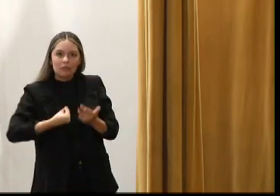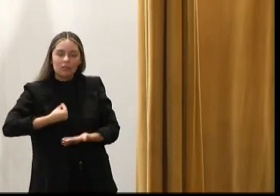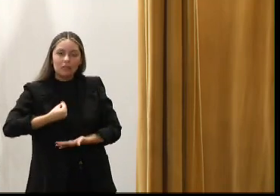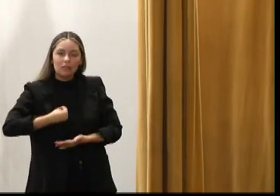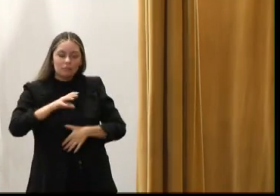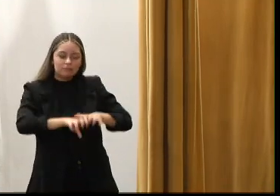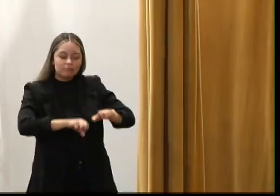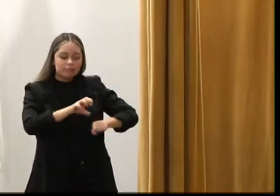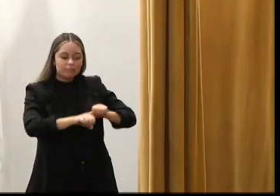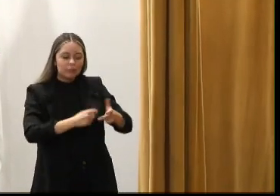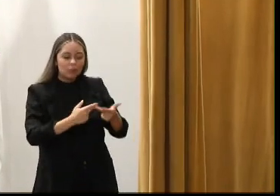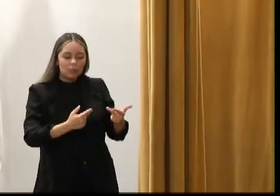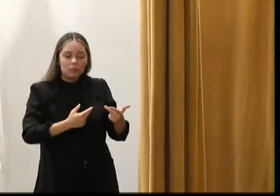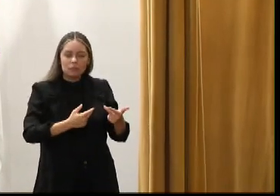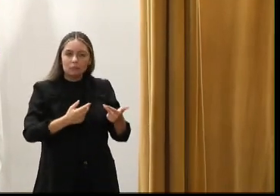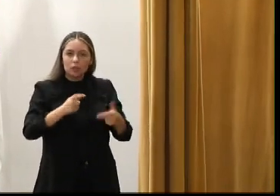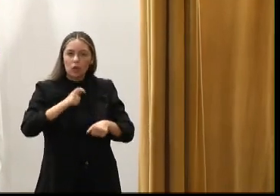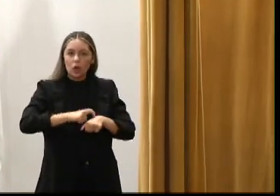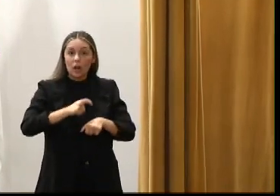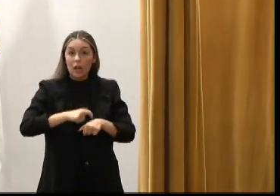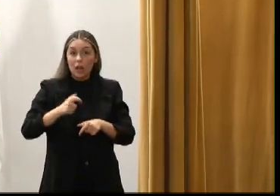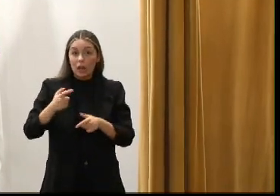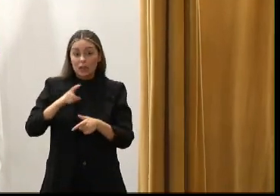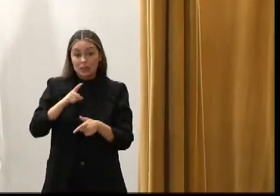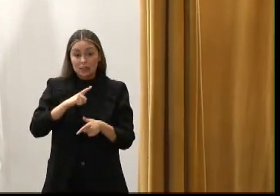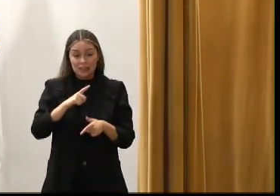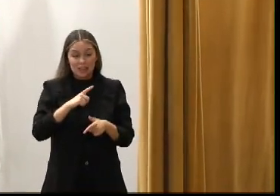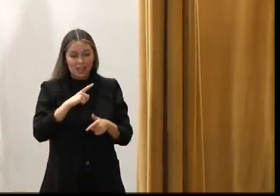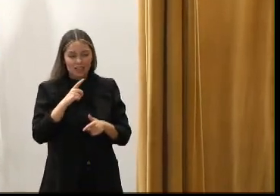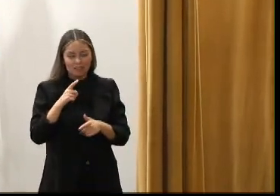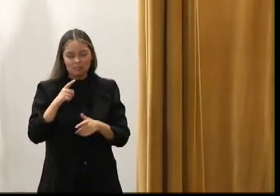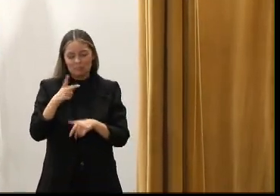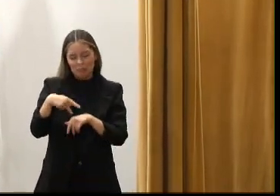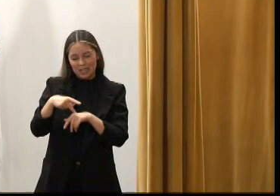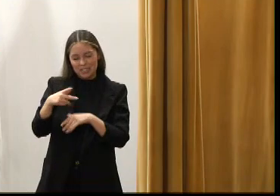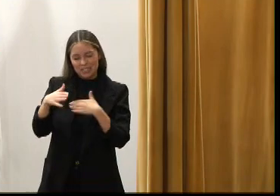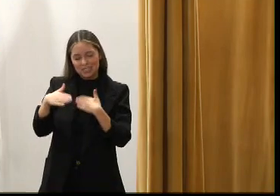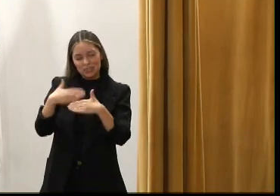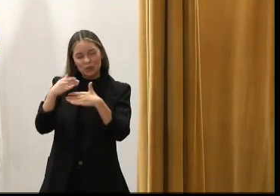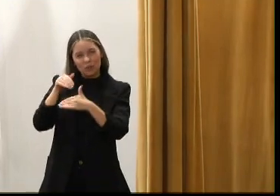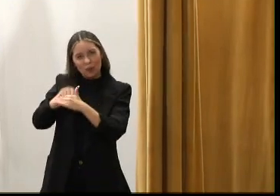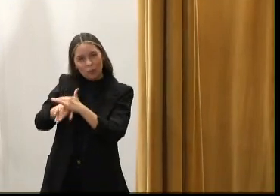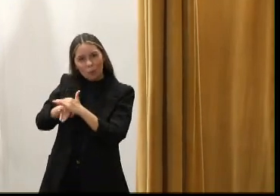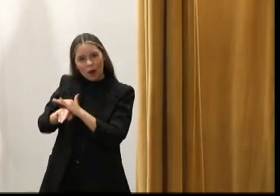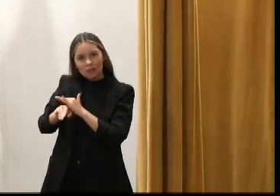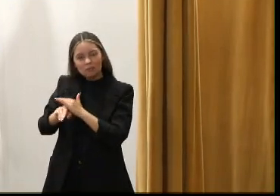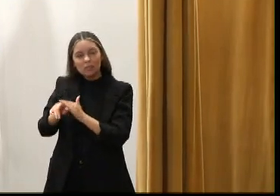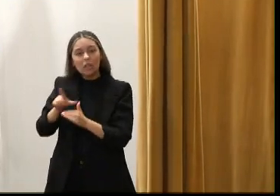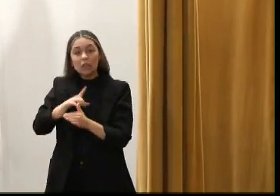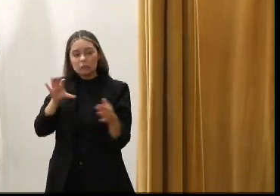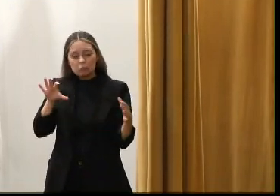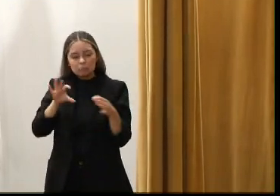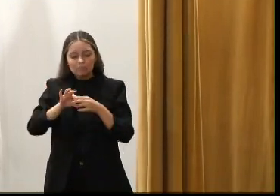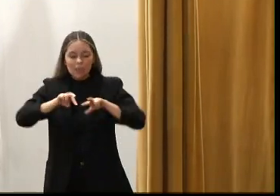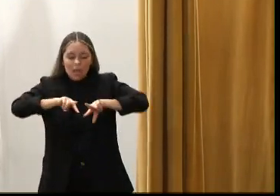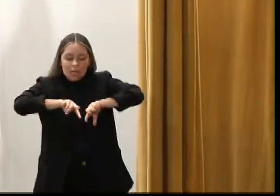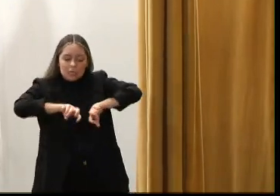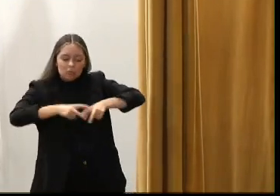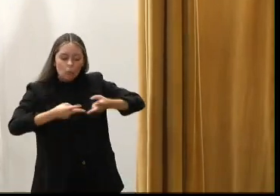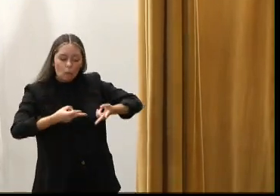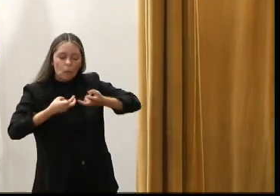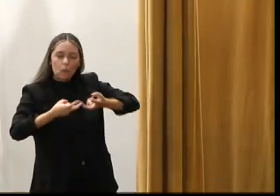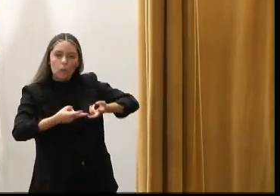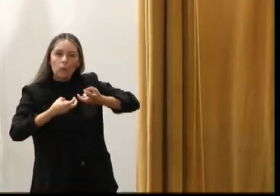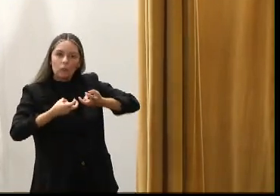vivência imediata. As economias dos países em desenvolvimento são muito mais atreladas à exploração da